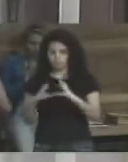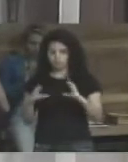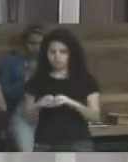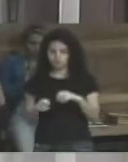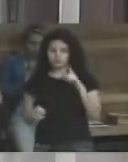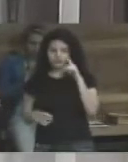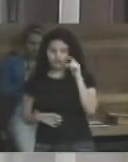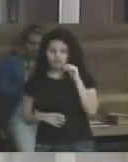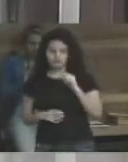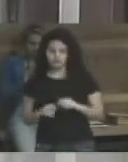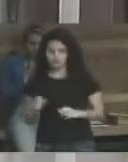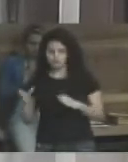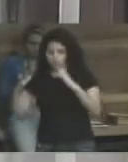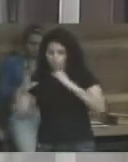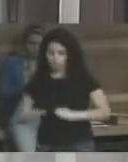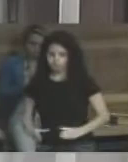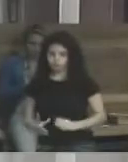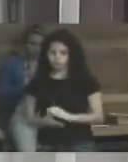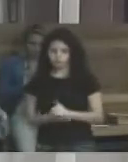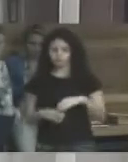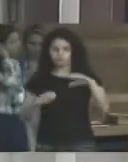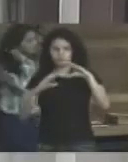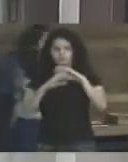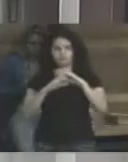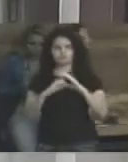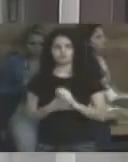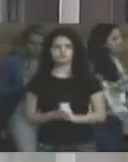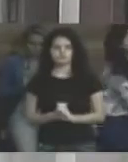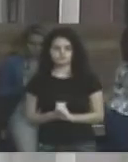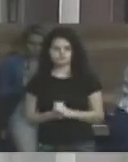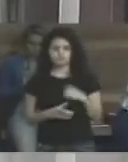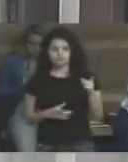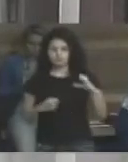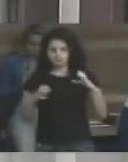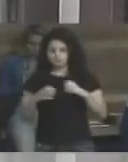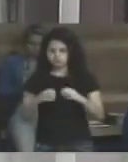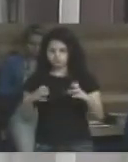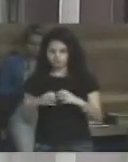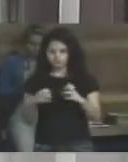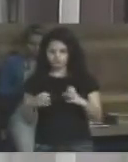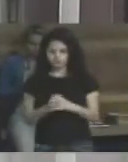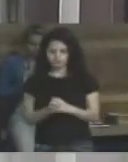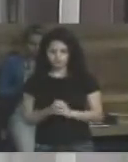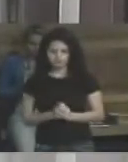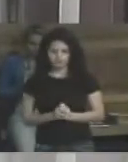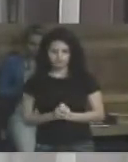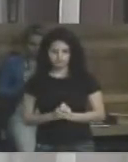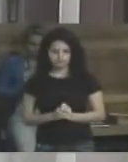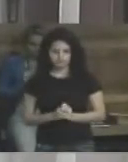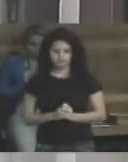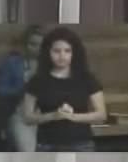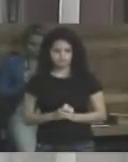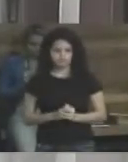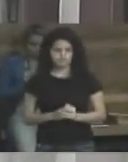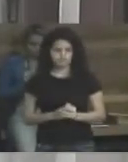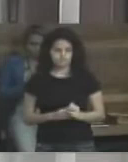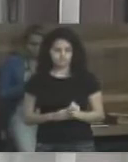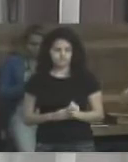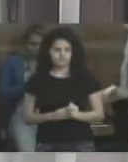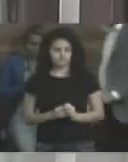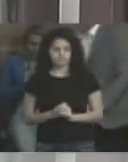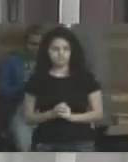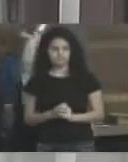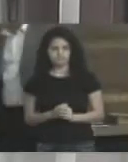sítio São Jorge, para abastecer o bairro do Camurim. É essa bomba, vereador, que Vossa Excelência falou. Então, vereador Jean, mora hoje